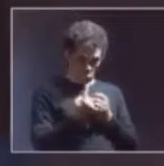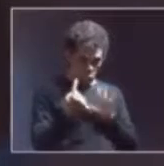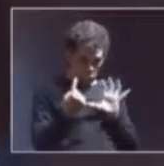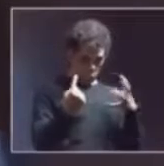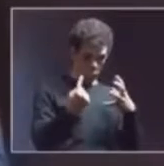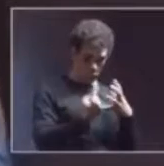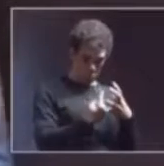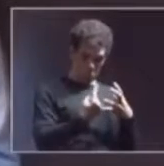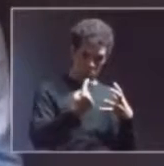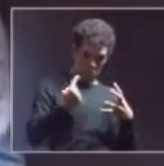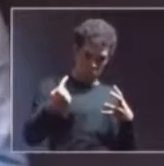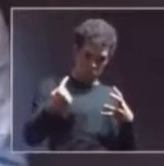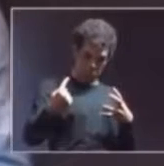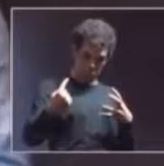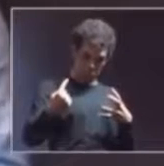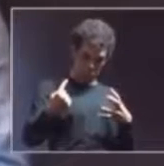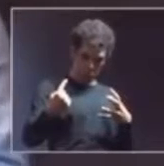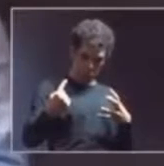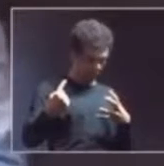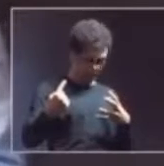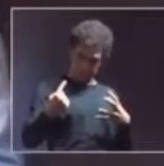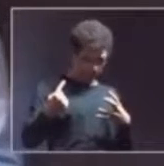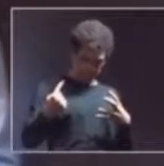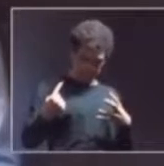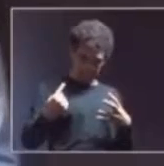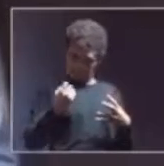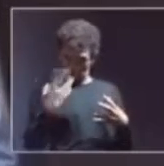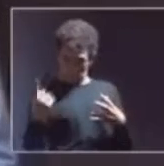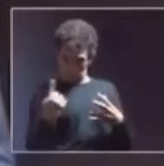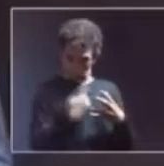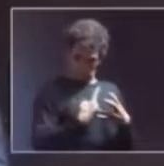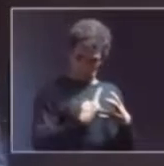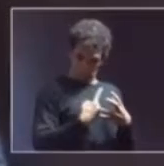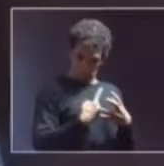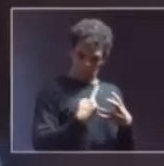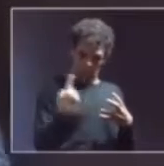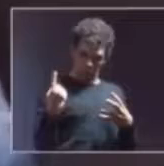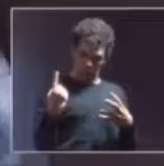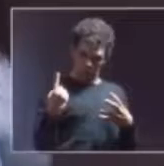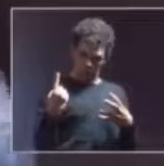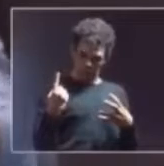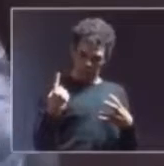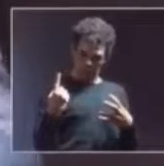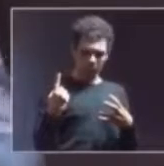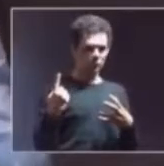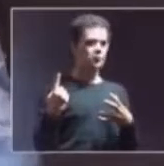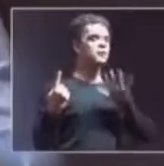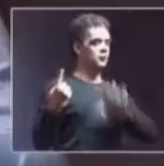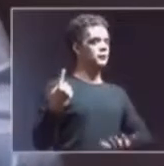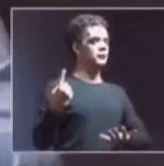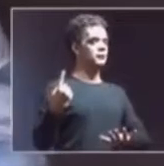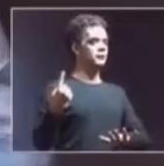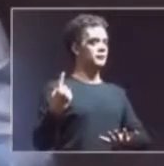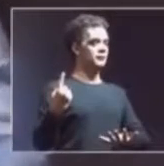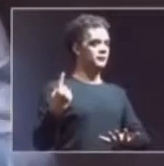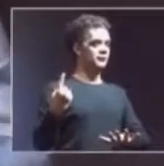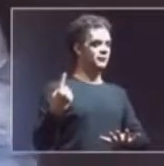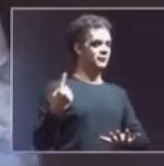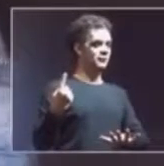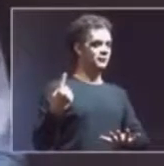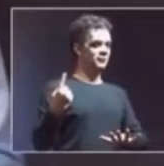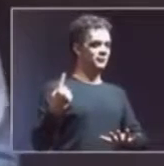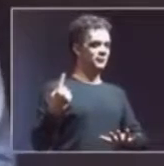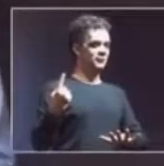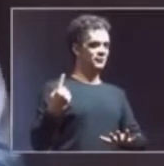ser não estiver embarcado na nave da bondade, do acolhimento, da caridade, todos continuaremos sem